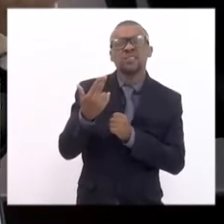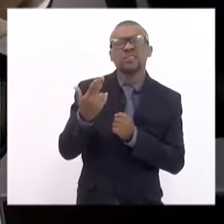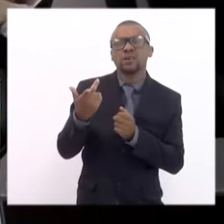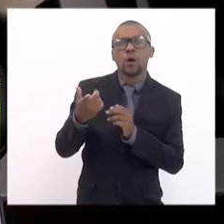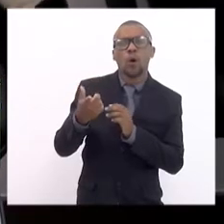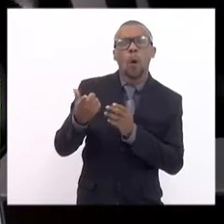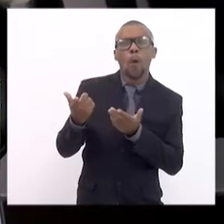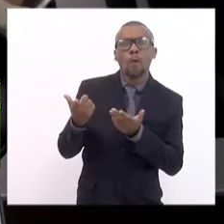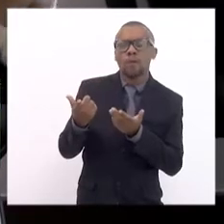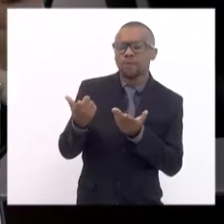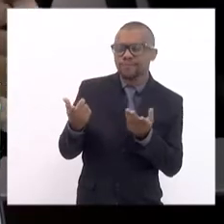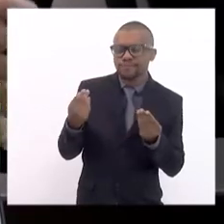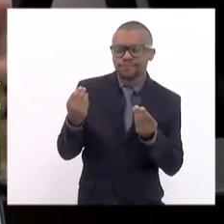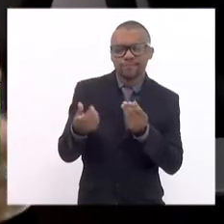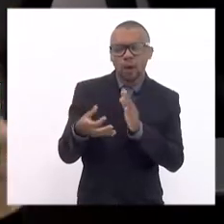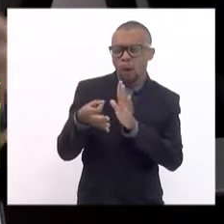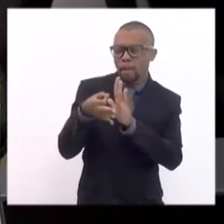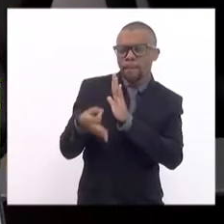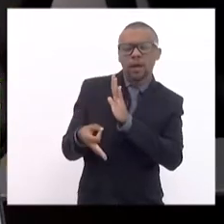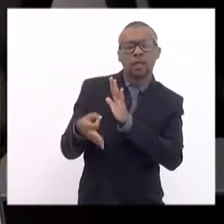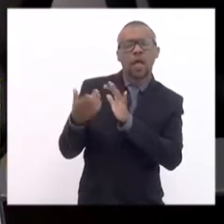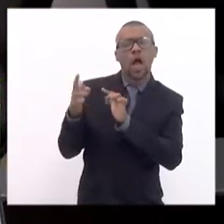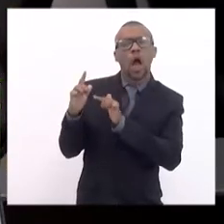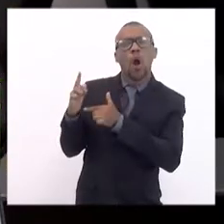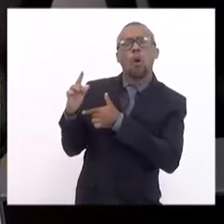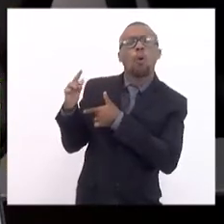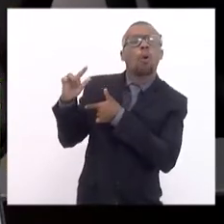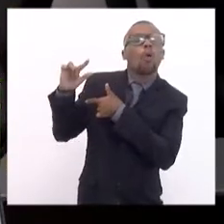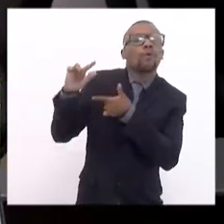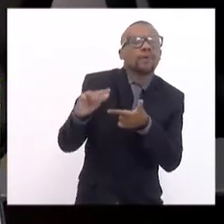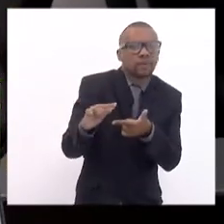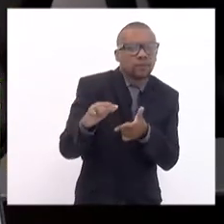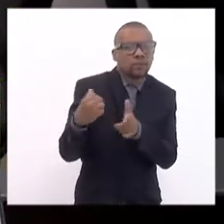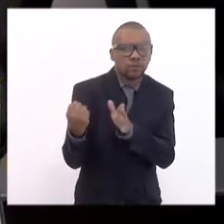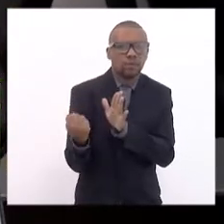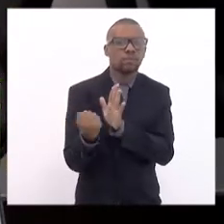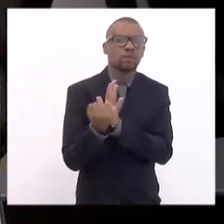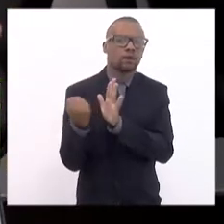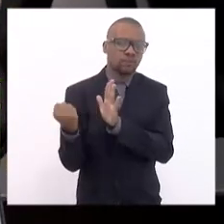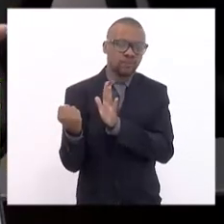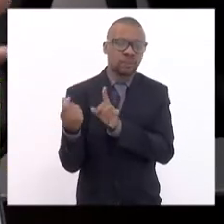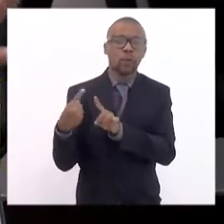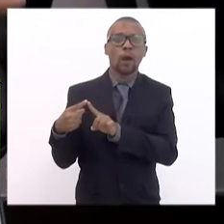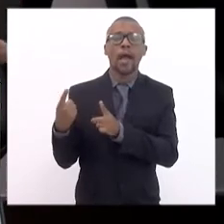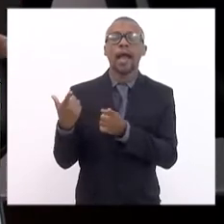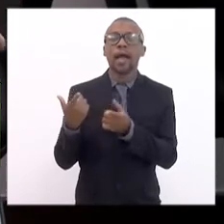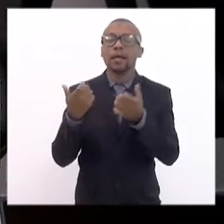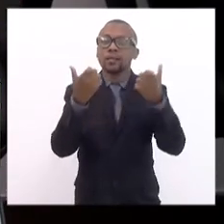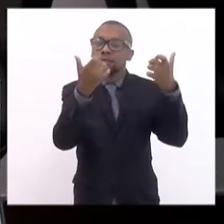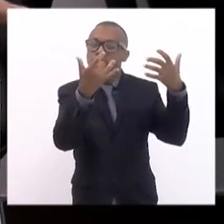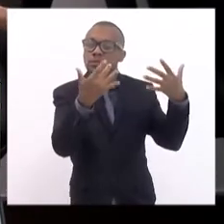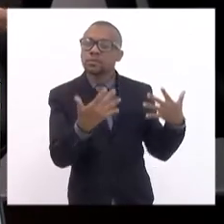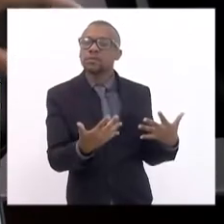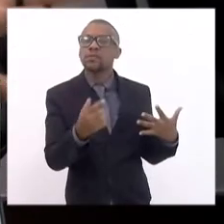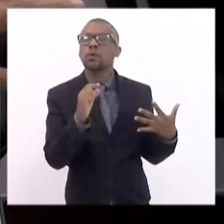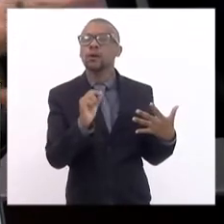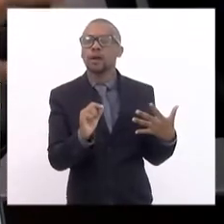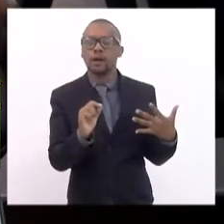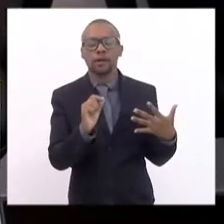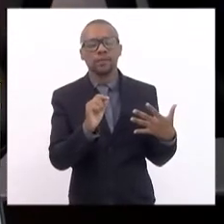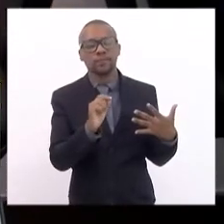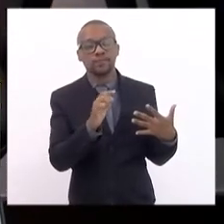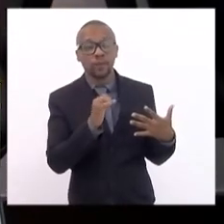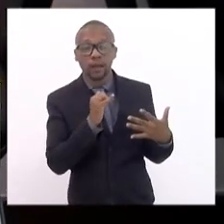conservador. Né? Por quê? Porque ele tende, né, a dizer para o governador